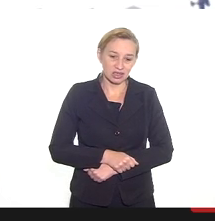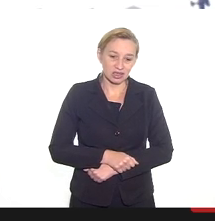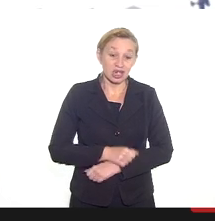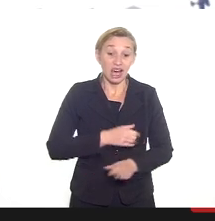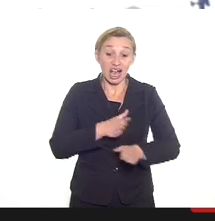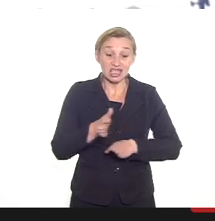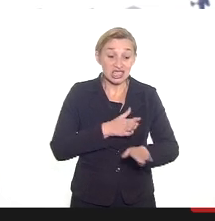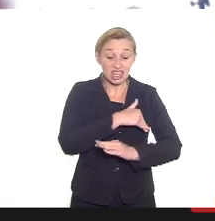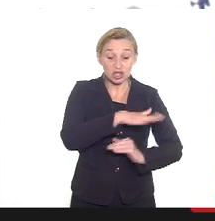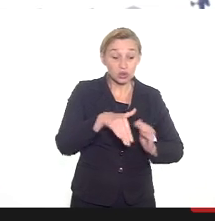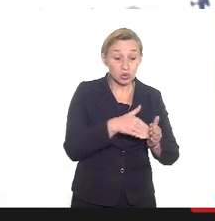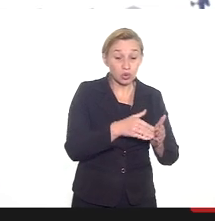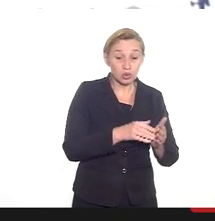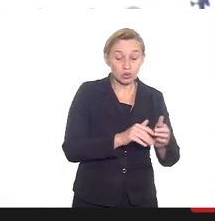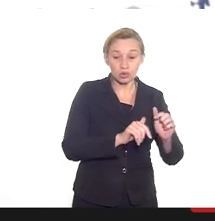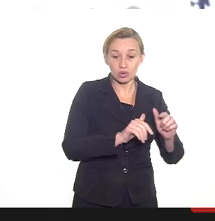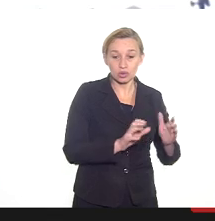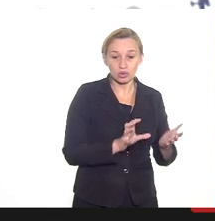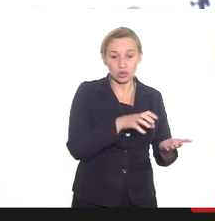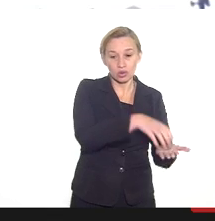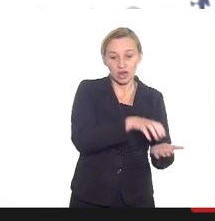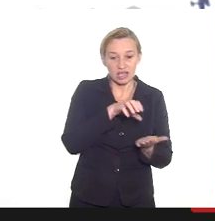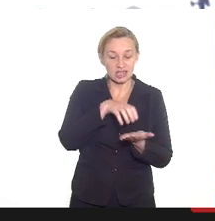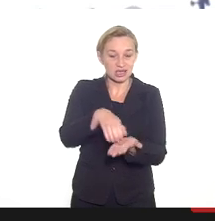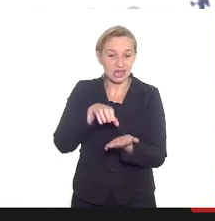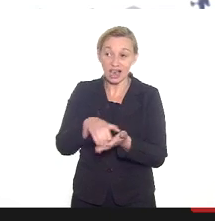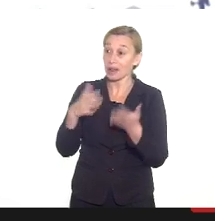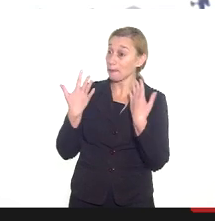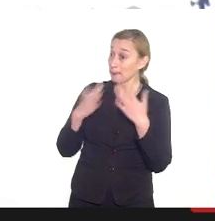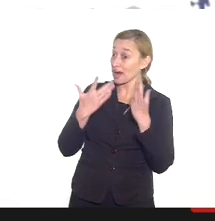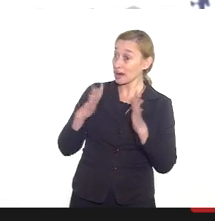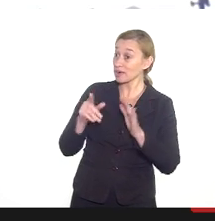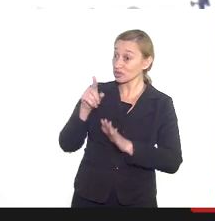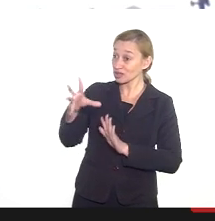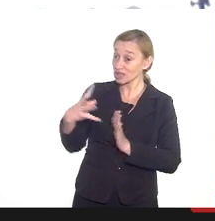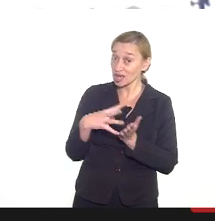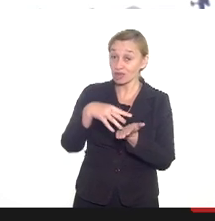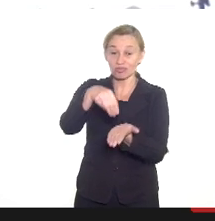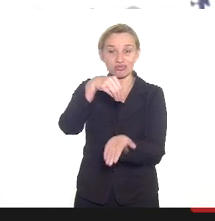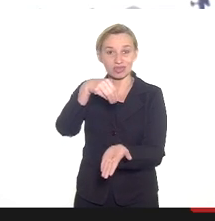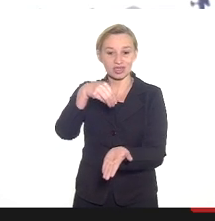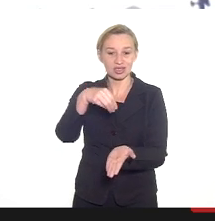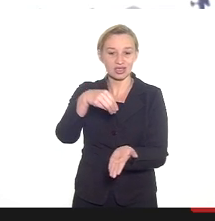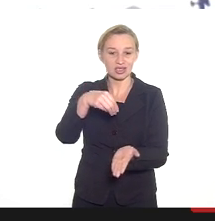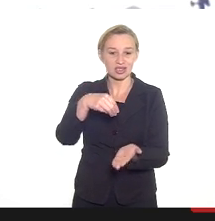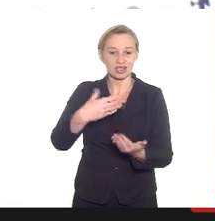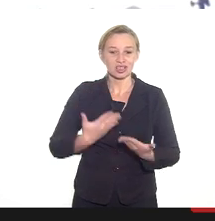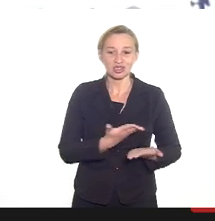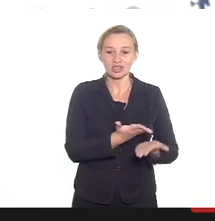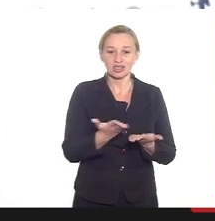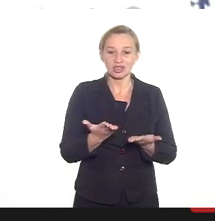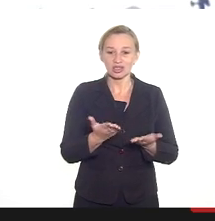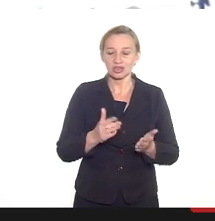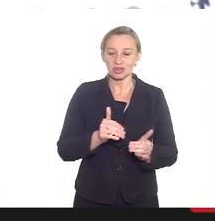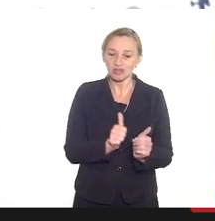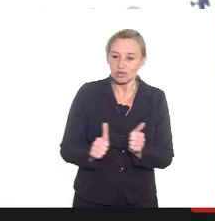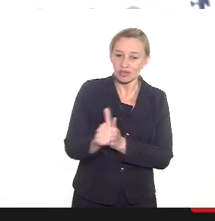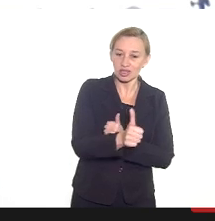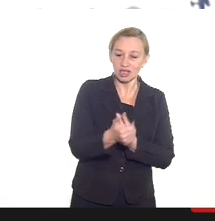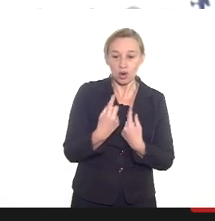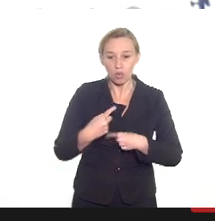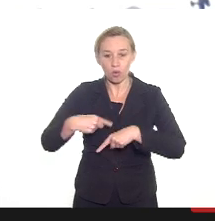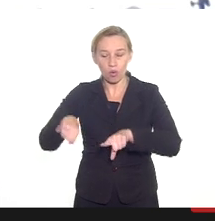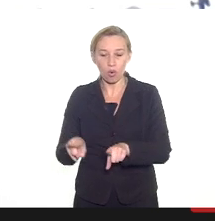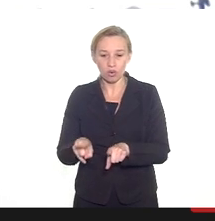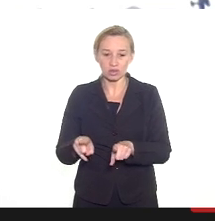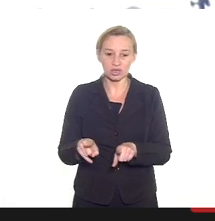os serviços. Você está de parabéns, que você seja um exemplo diante desse enfrentamento, do